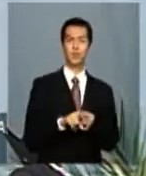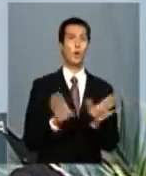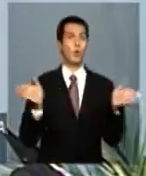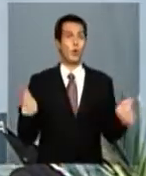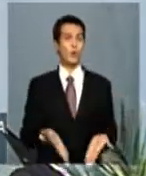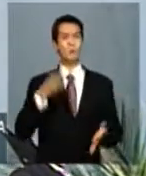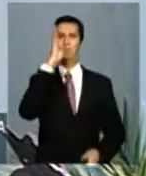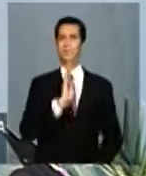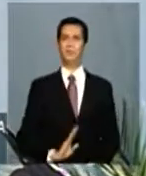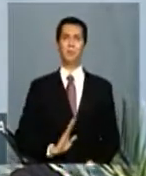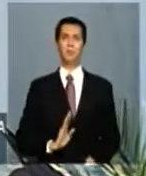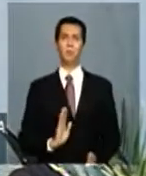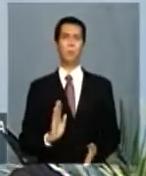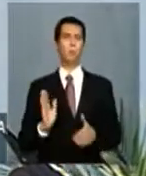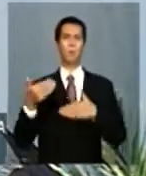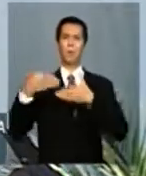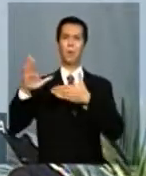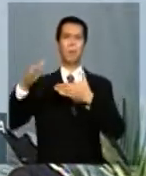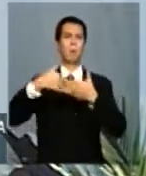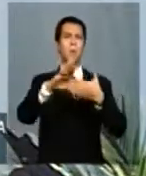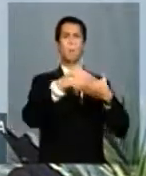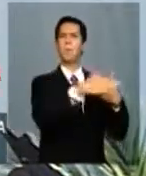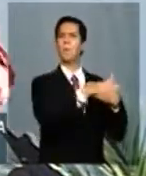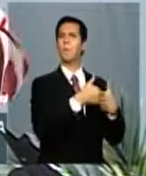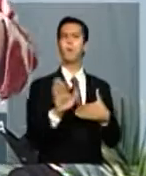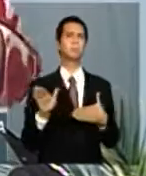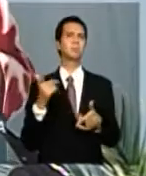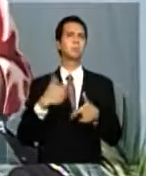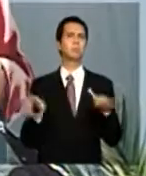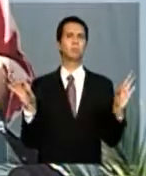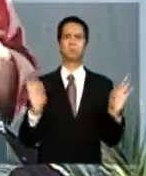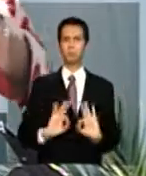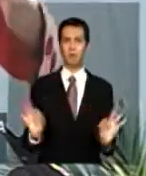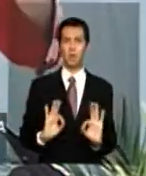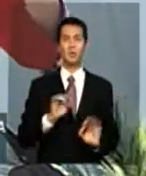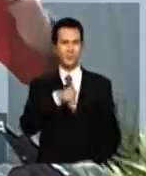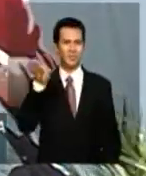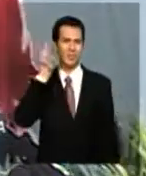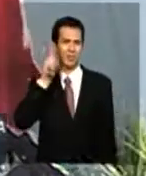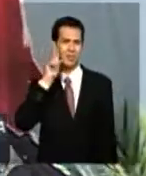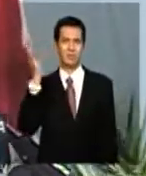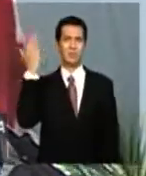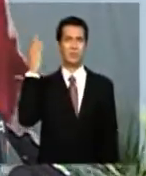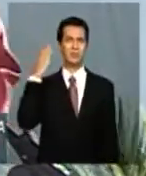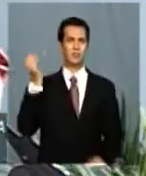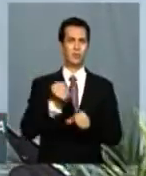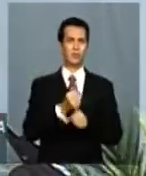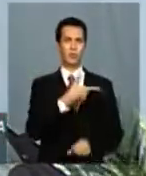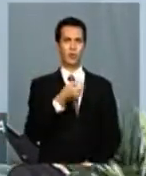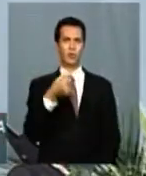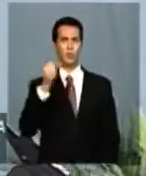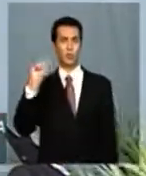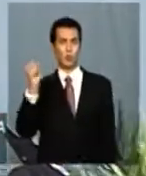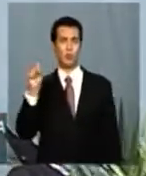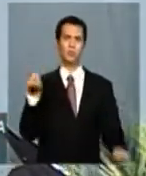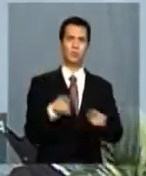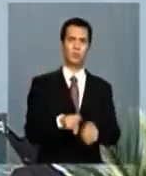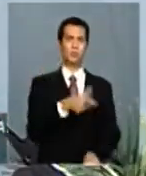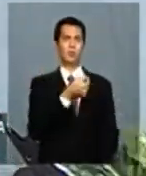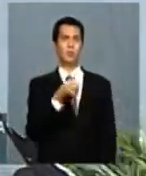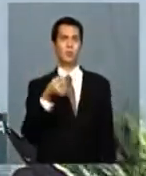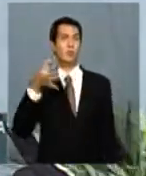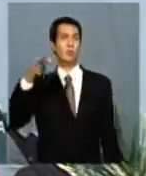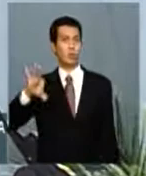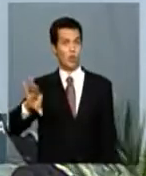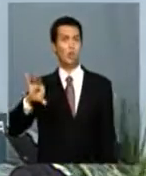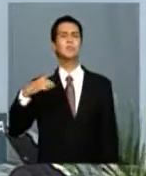de 2008, 2009, nós fomos atingidos pelas suas consequências, mas ela aqui